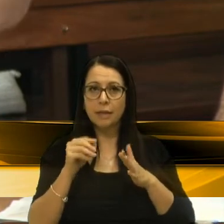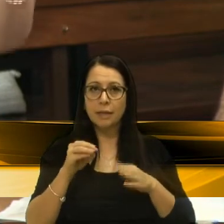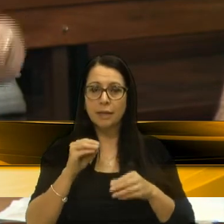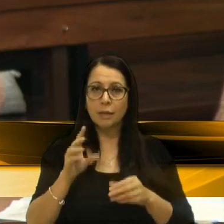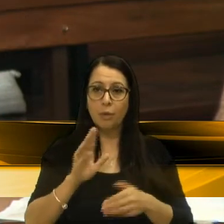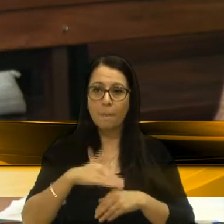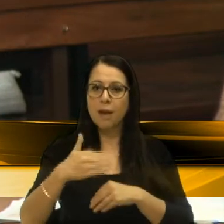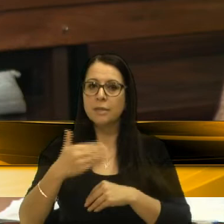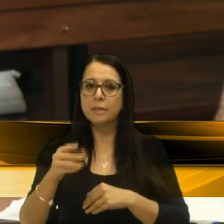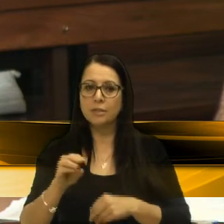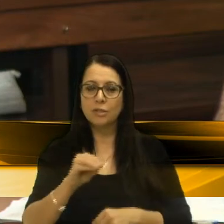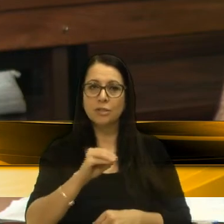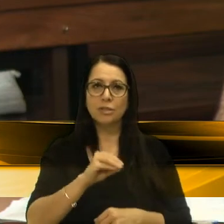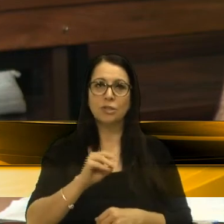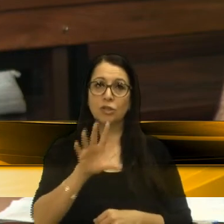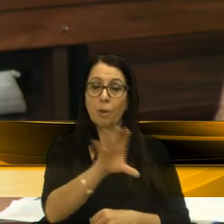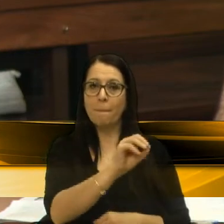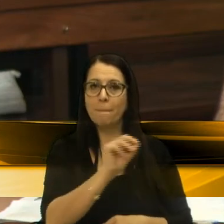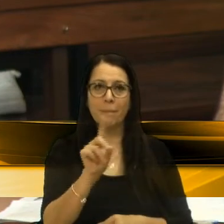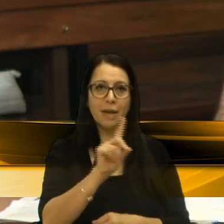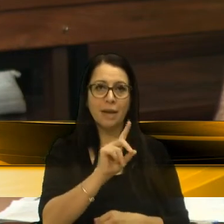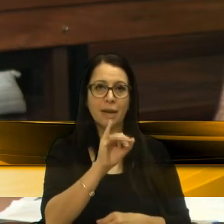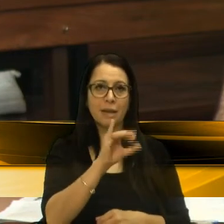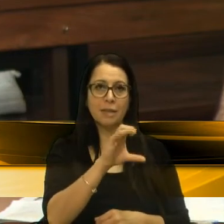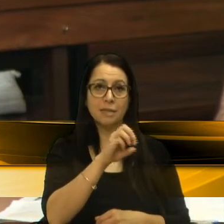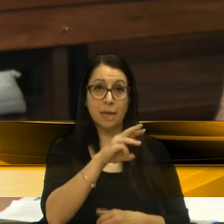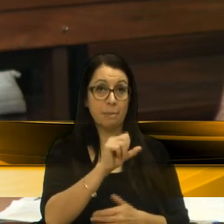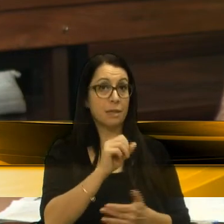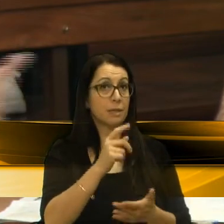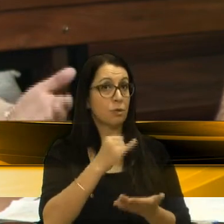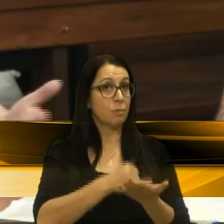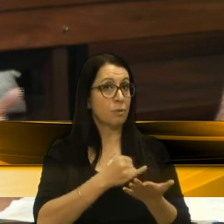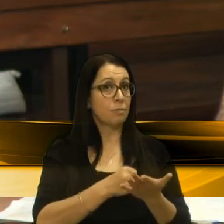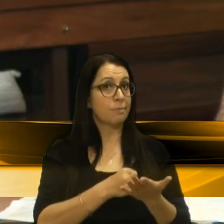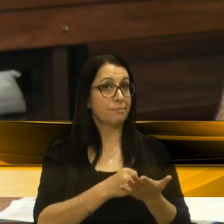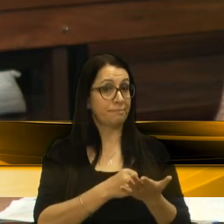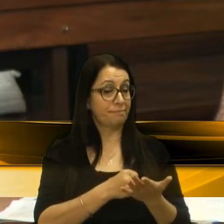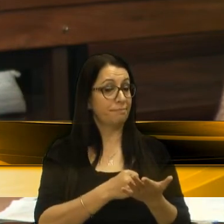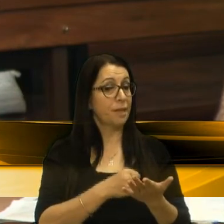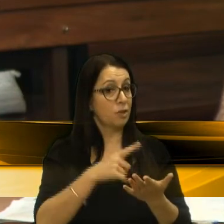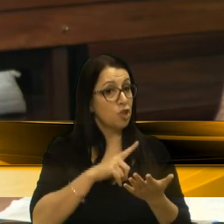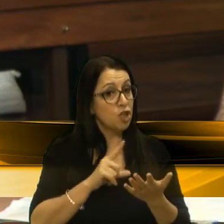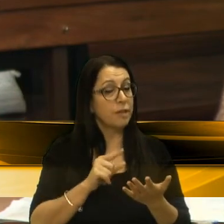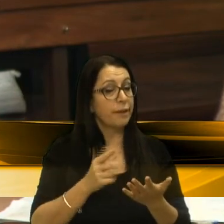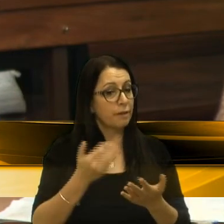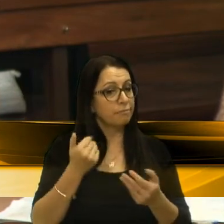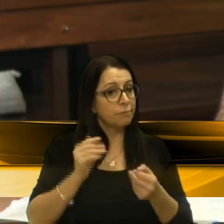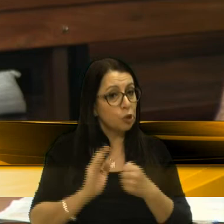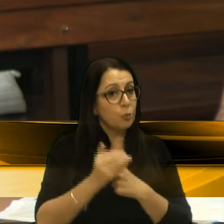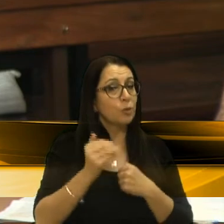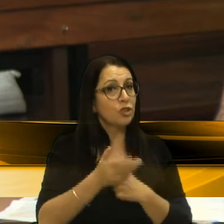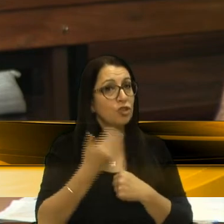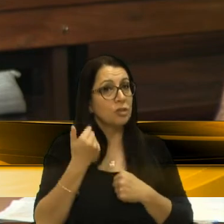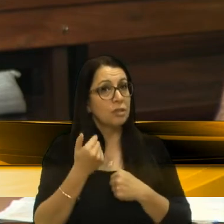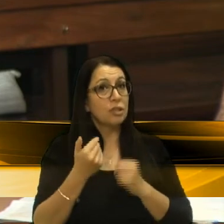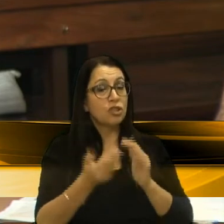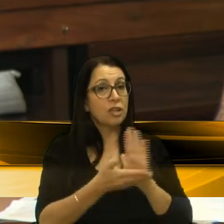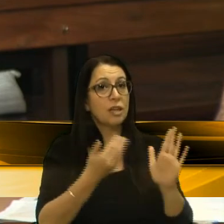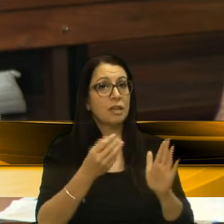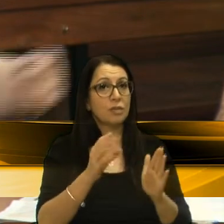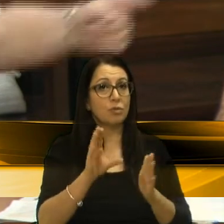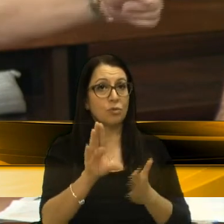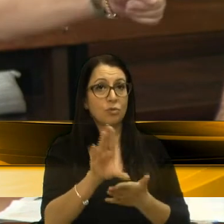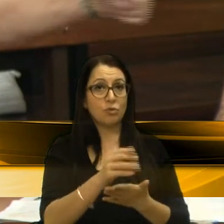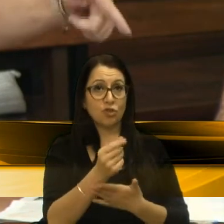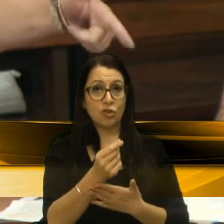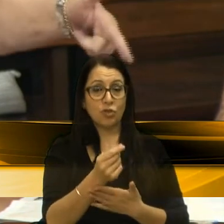todos, né, de não recolhimento de ICMS, eram privilégios, tá? Que retiravam recursos do Estado